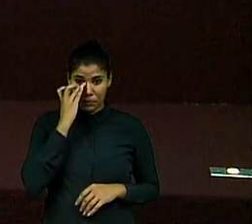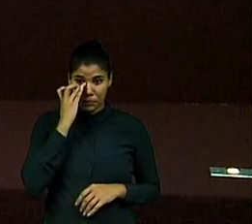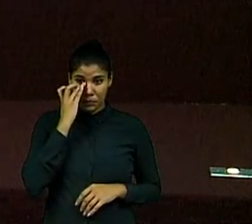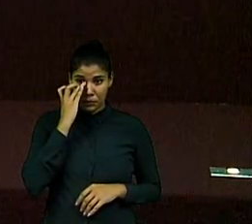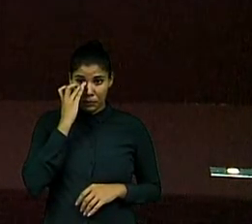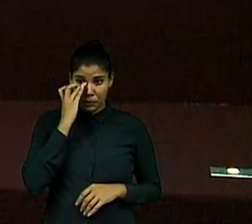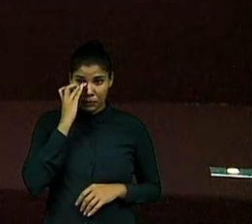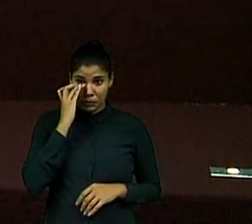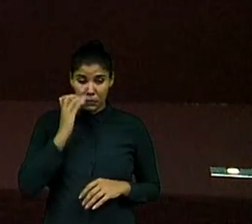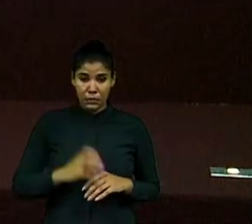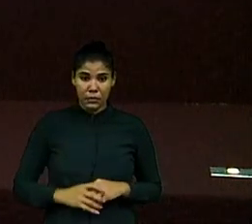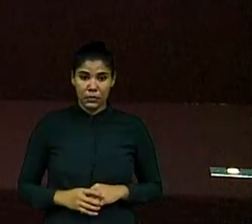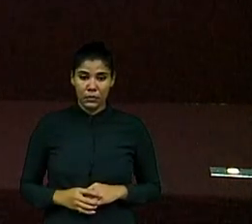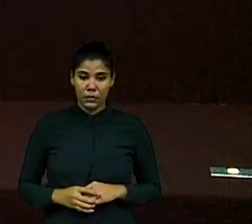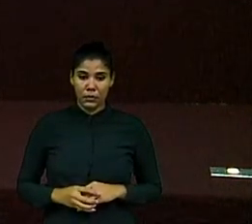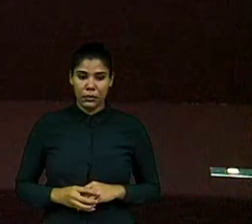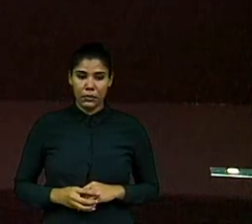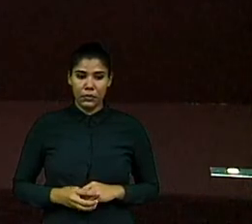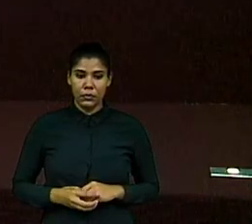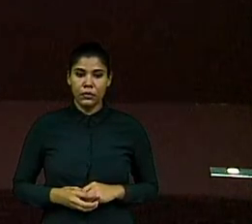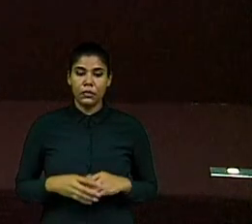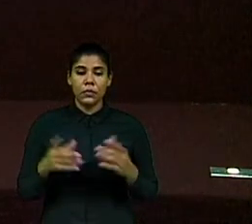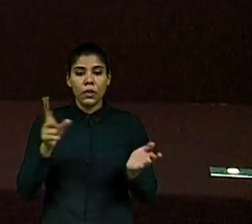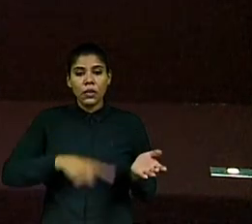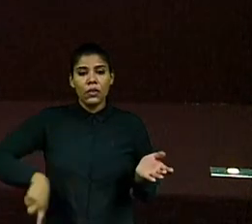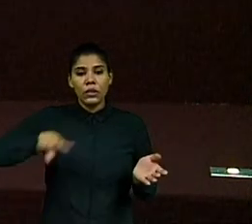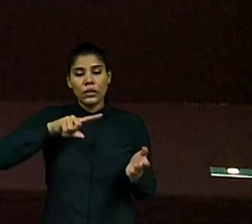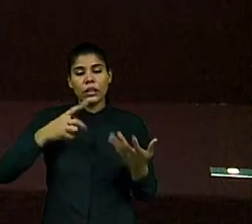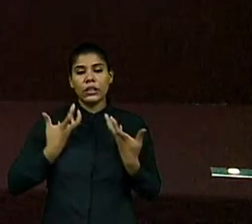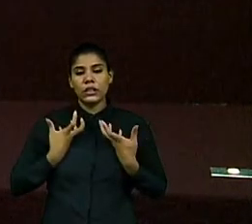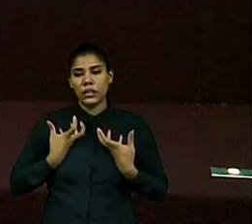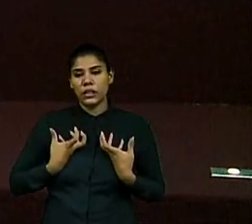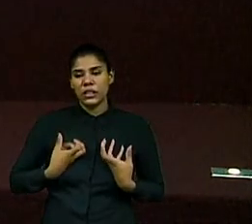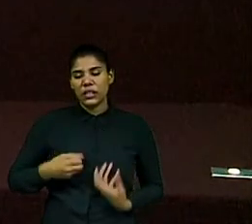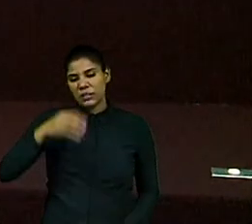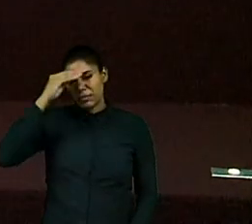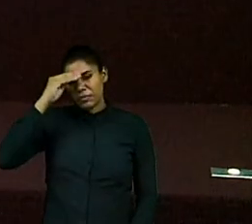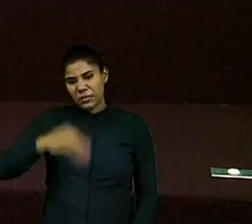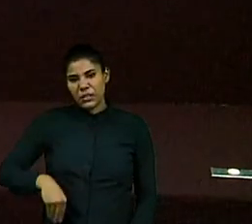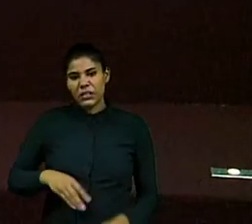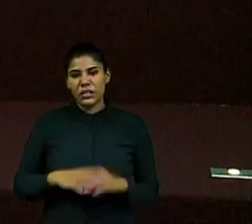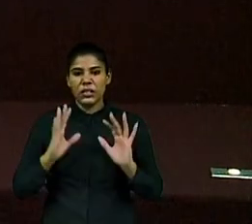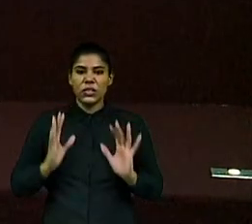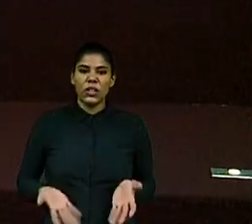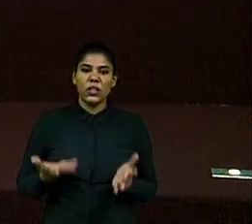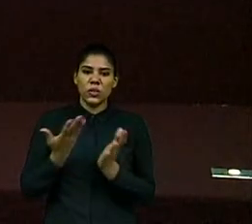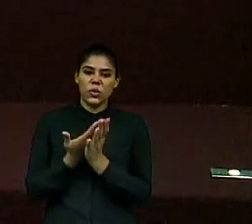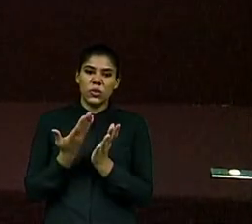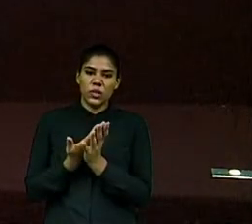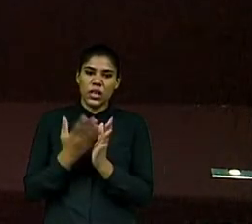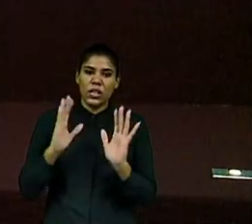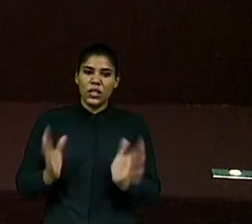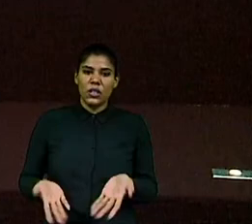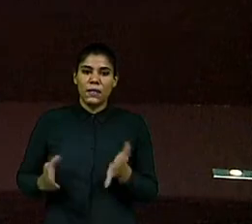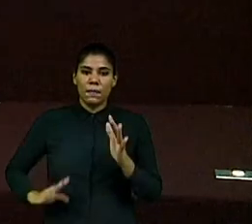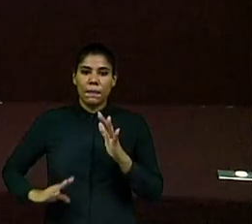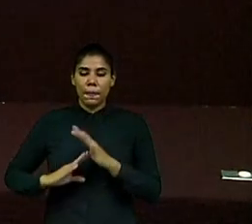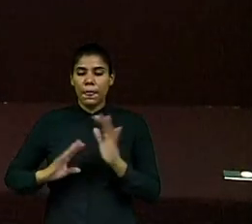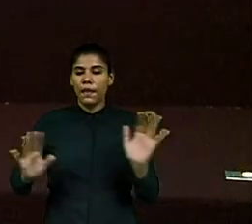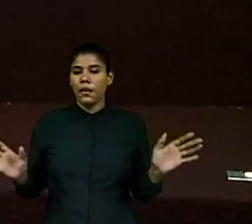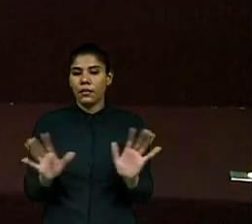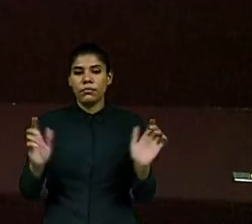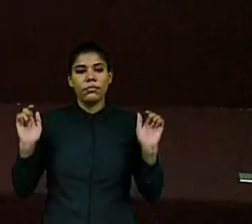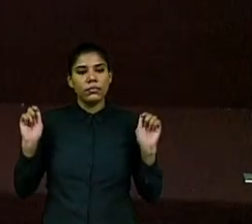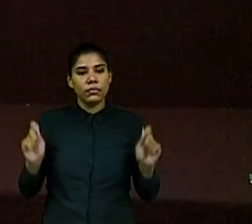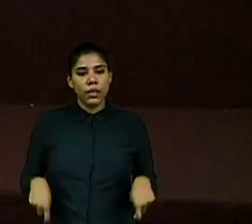esse nesse exemplo quando estiverem cansados com preguiça não já já estudei o que dá para estudar não dá mais não da forma